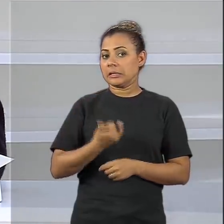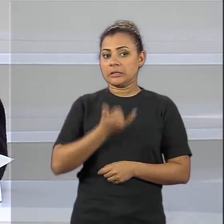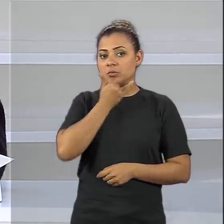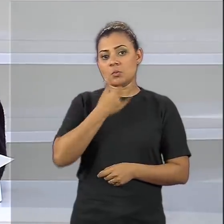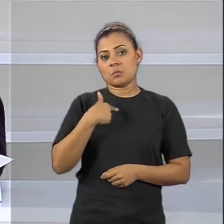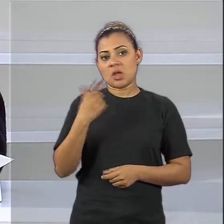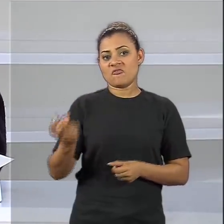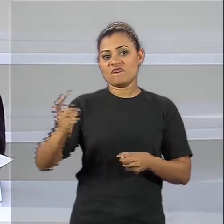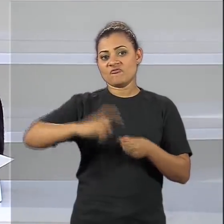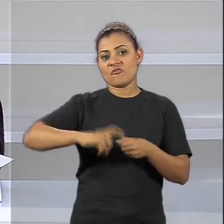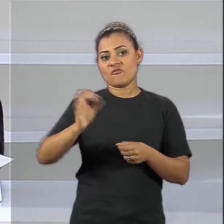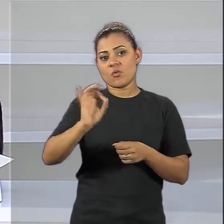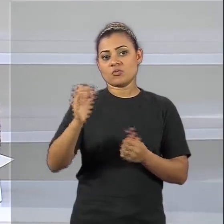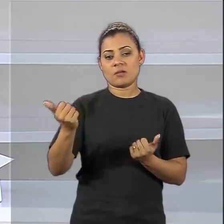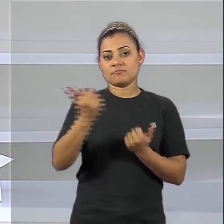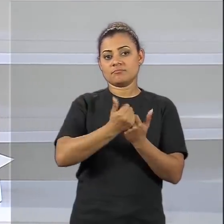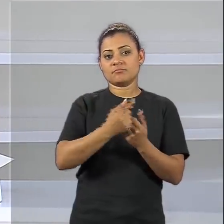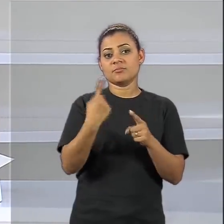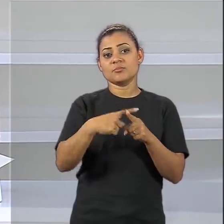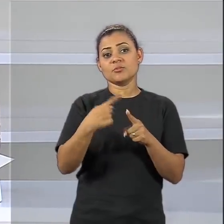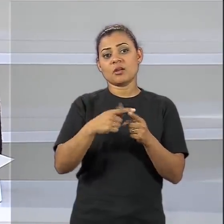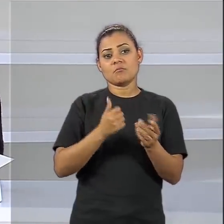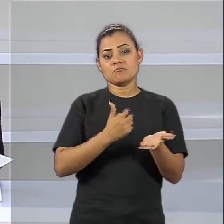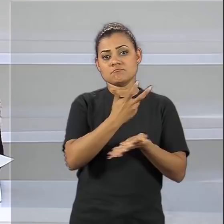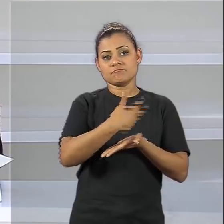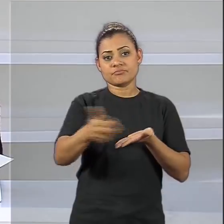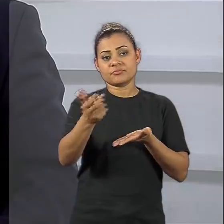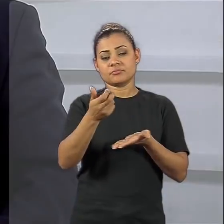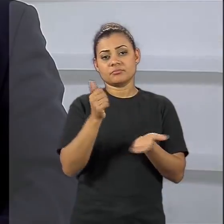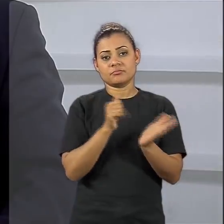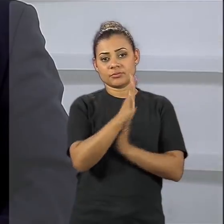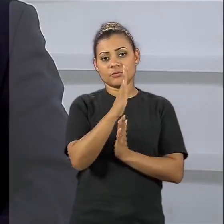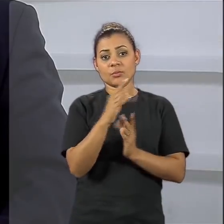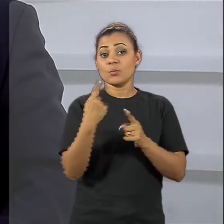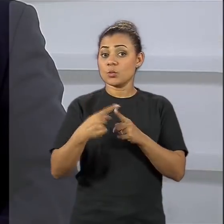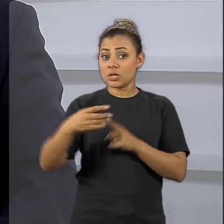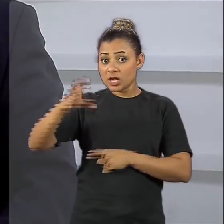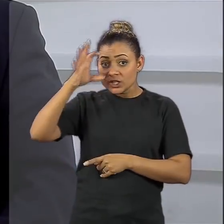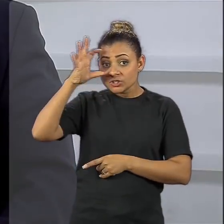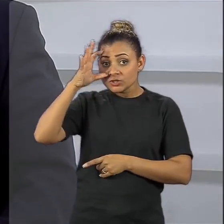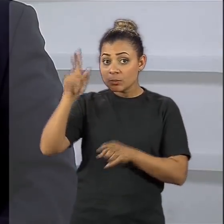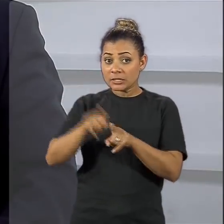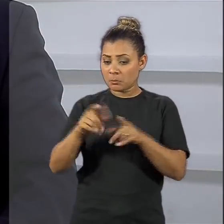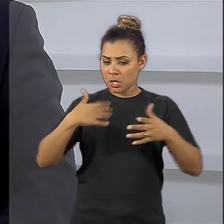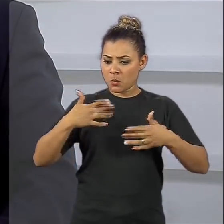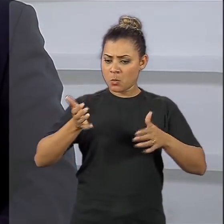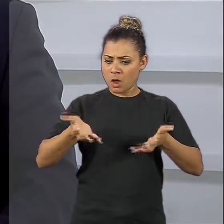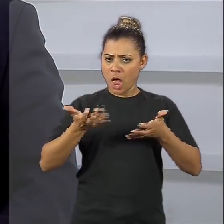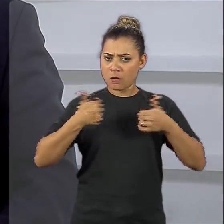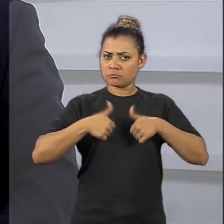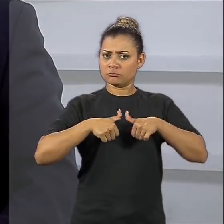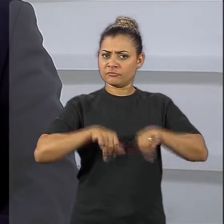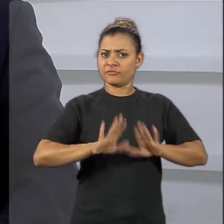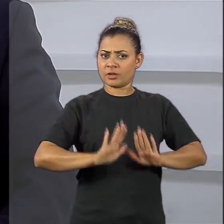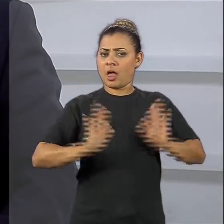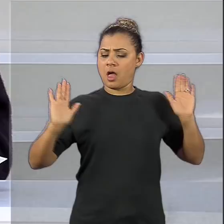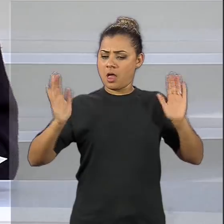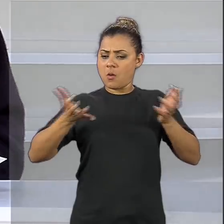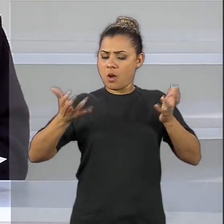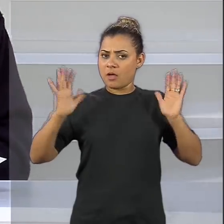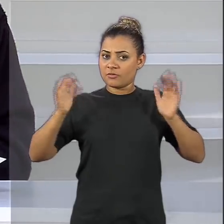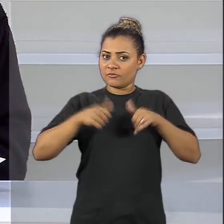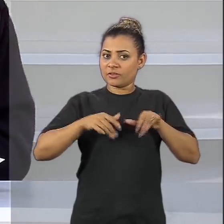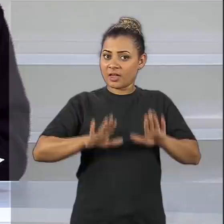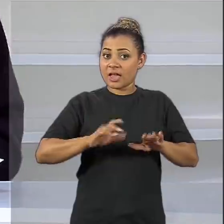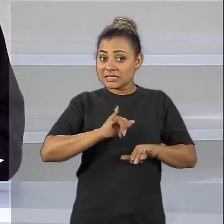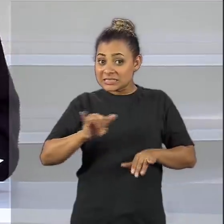vou chutar a mulher para fora porque não... E porque ela também se recusou a sair da cadeira, né? É verdade, porque ele desistiu. Mas se ele